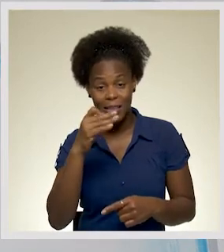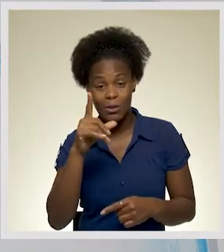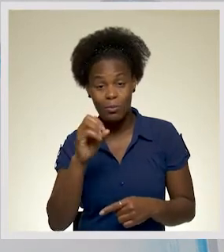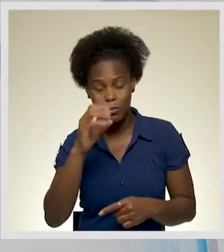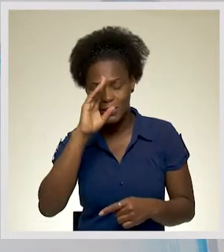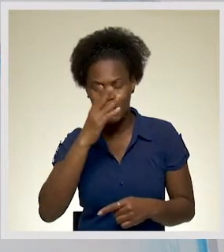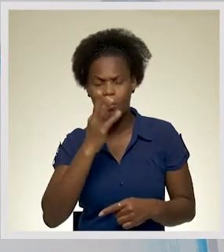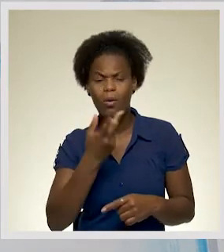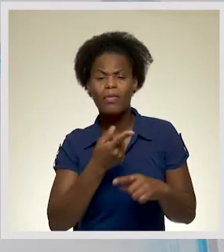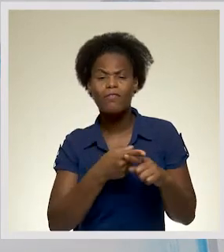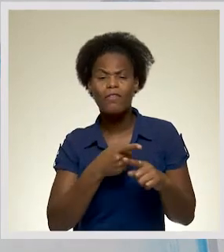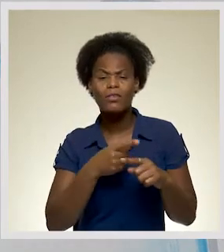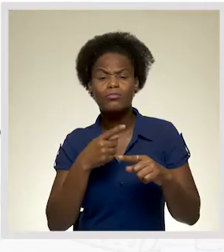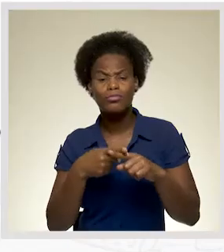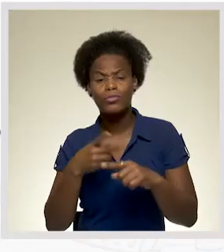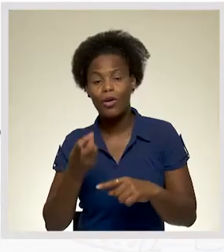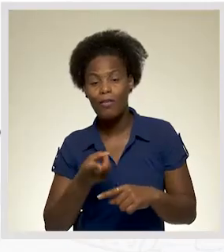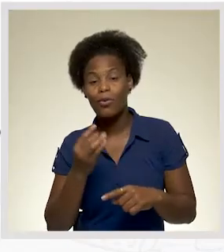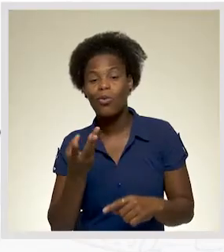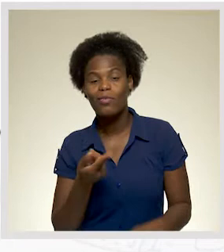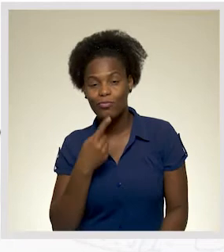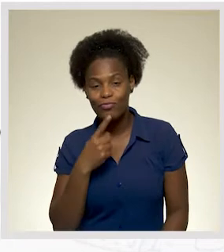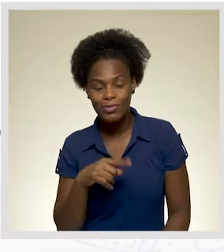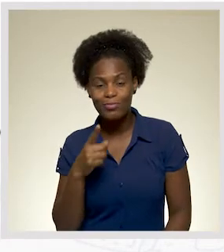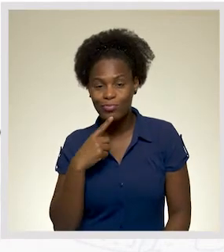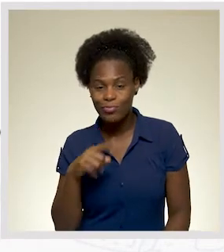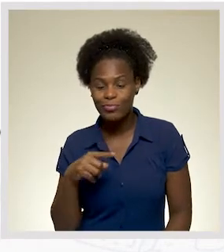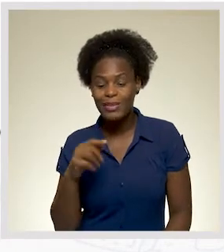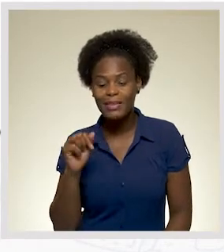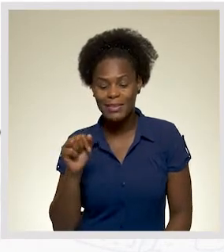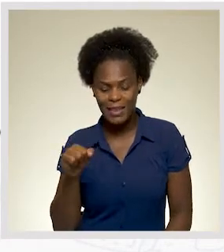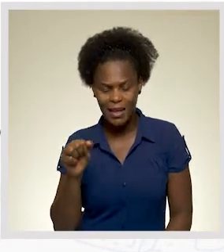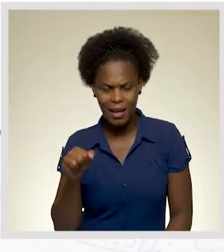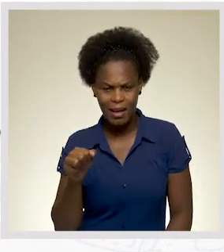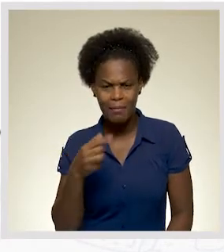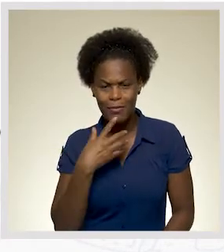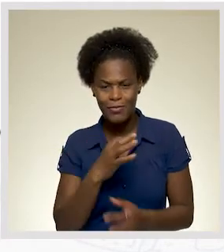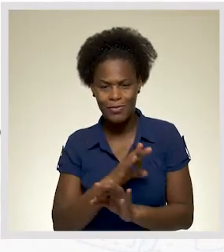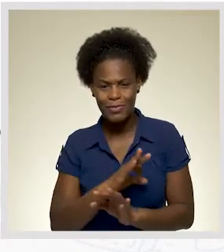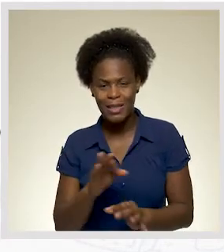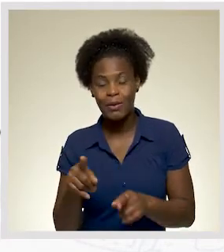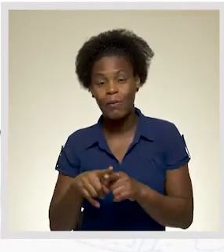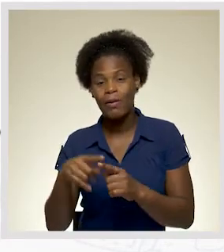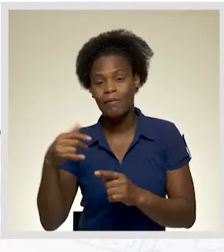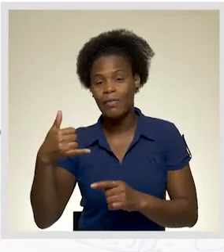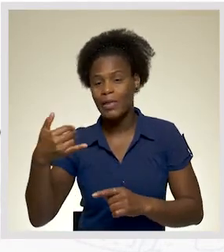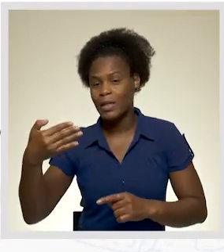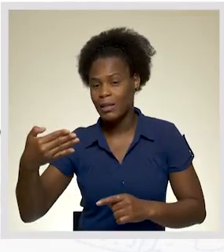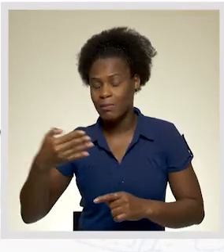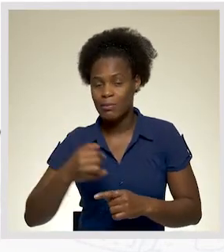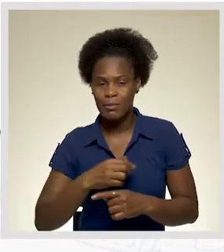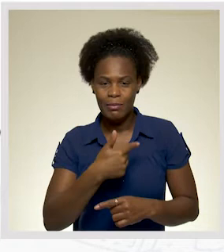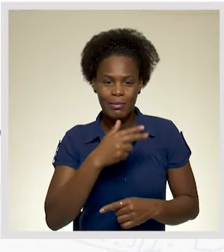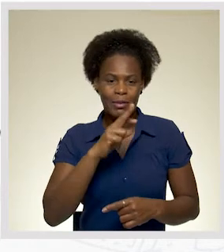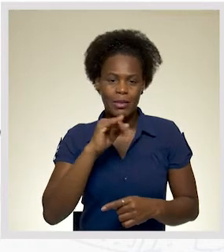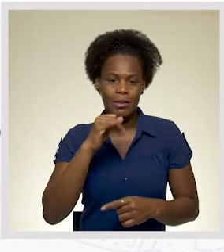vais multiplicar pelo 9? Então vamos lá ver? Muito bem, excelente, 27. O triplo de 9